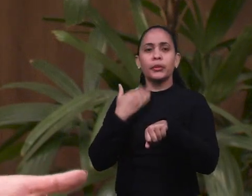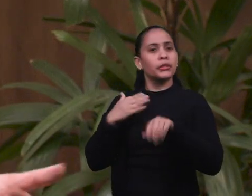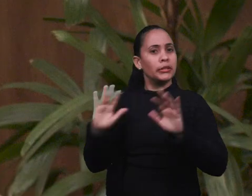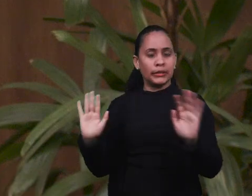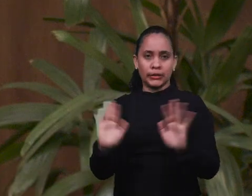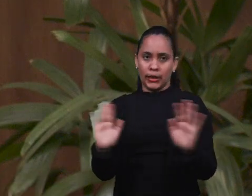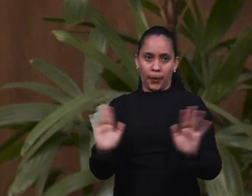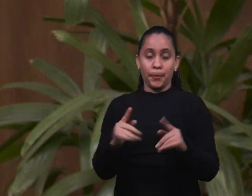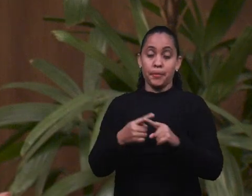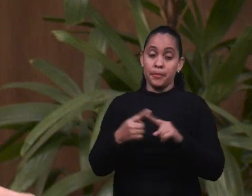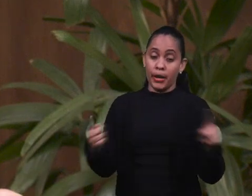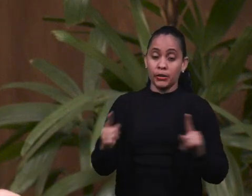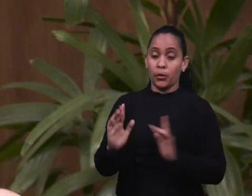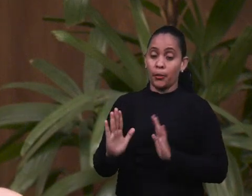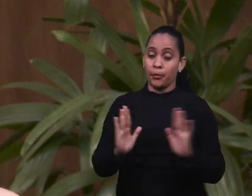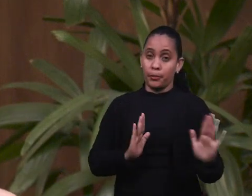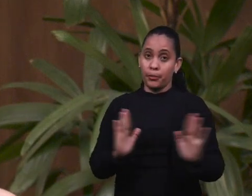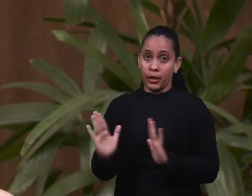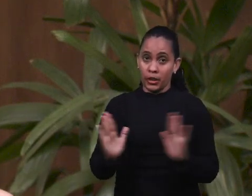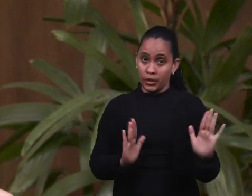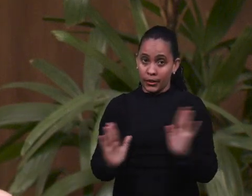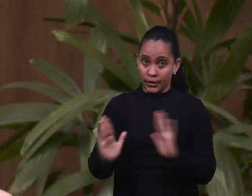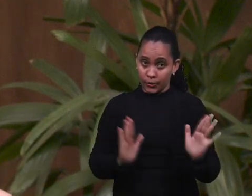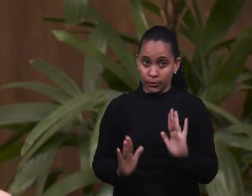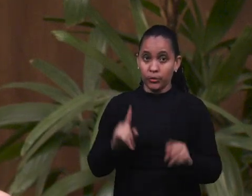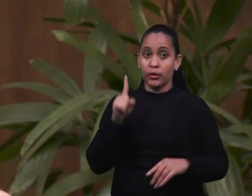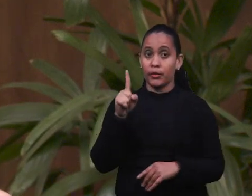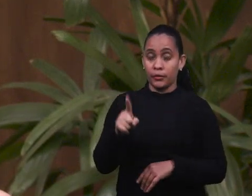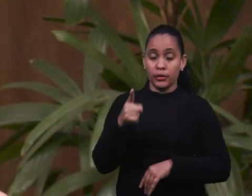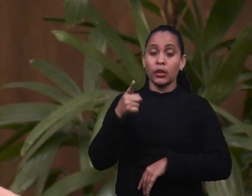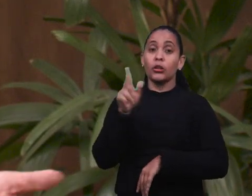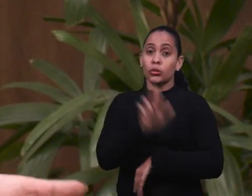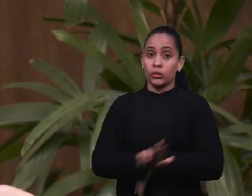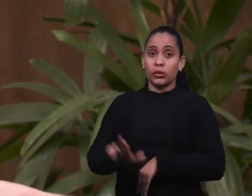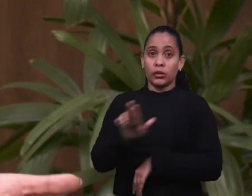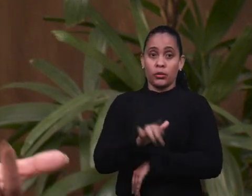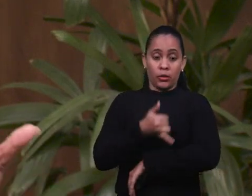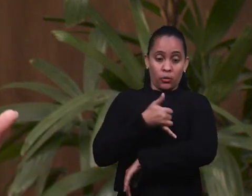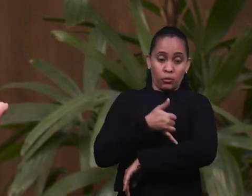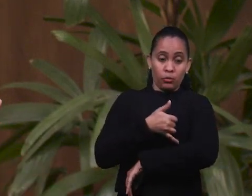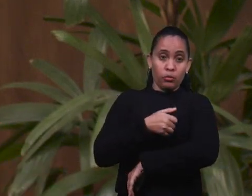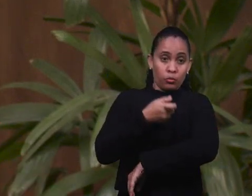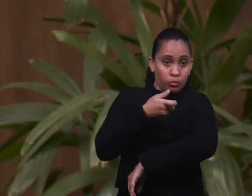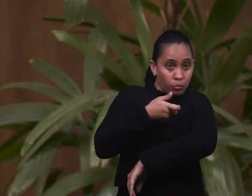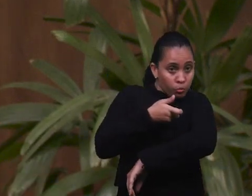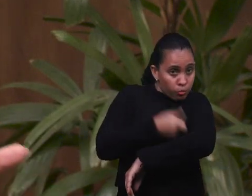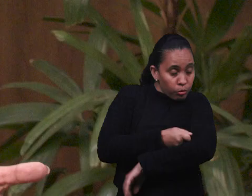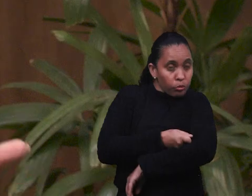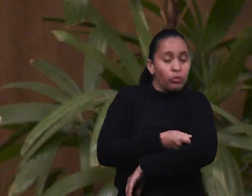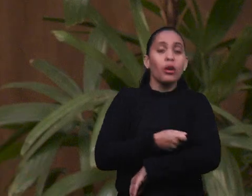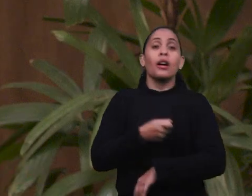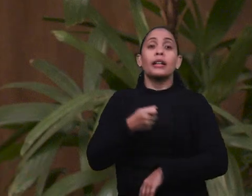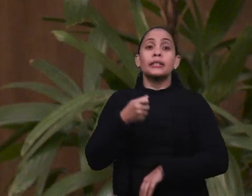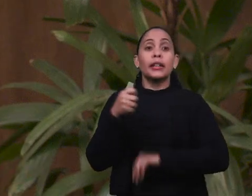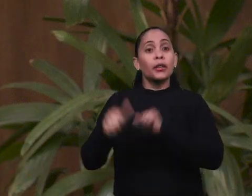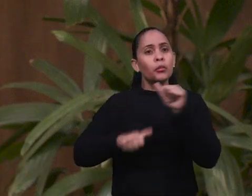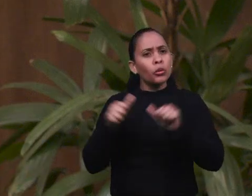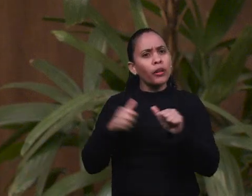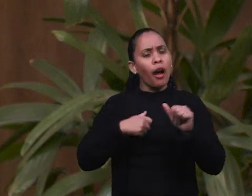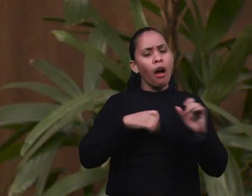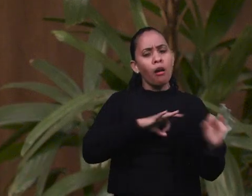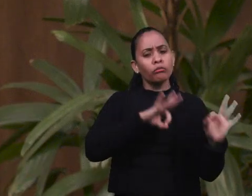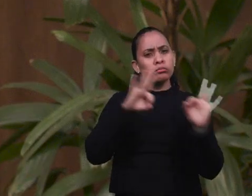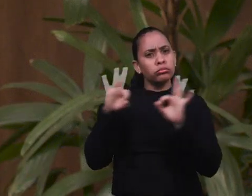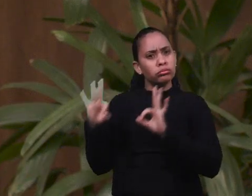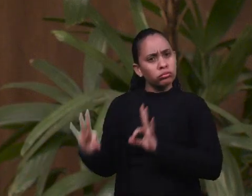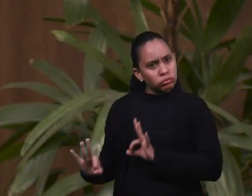que, durante o uso, o paciente tem que mudar os hábitos dele de vida, né? Se ele não tiver um sono de qualidade, não fizer exercício